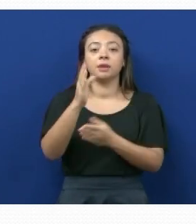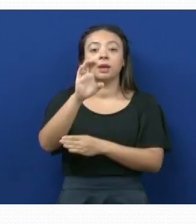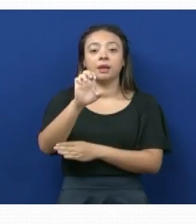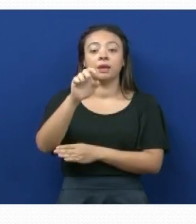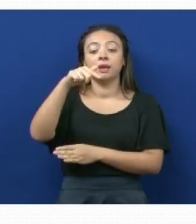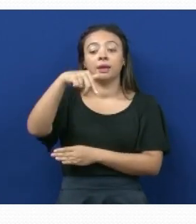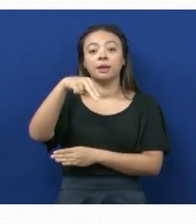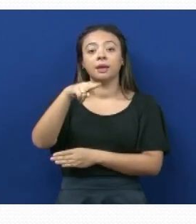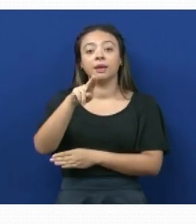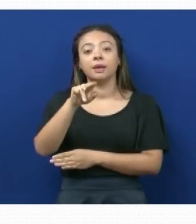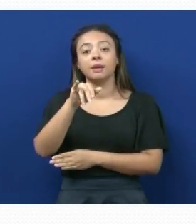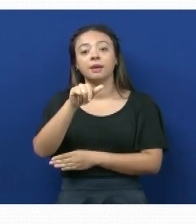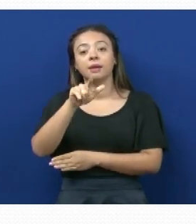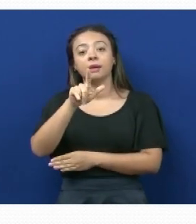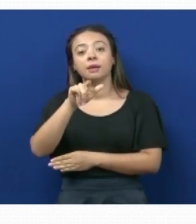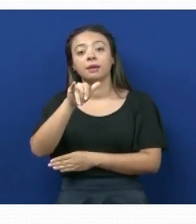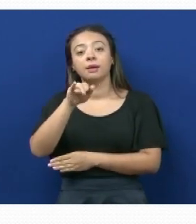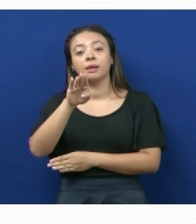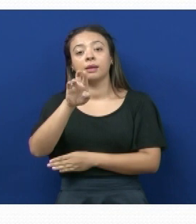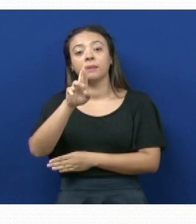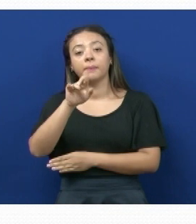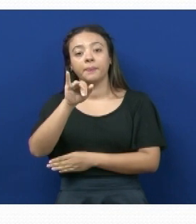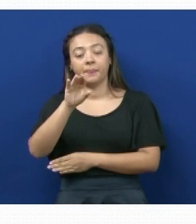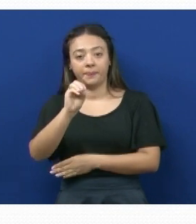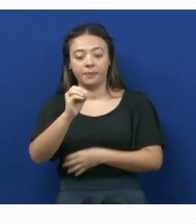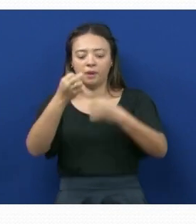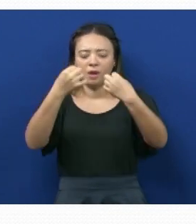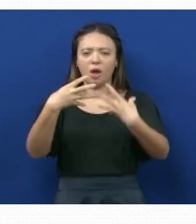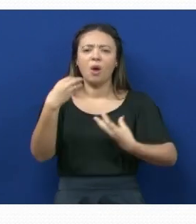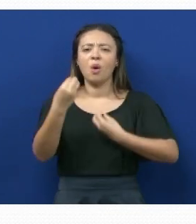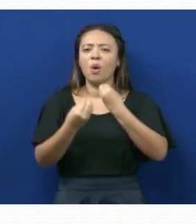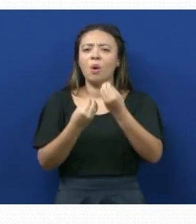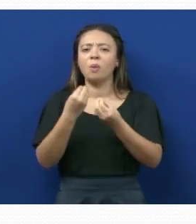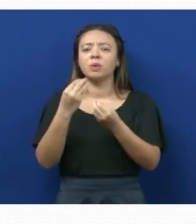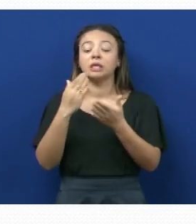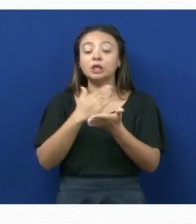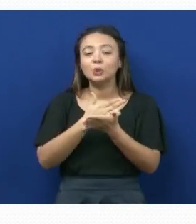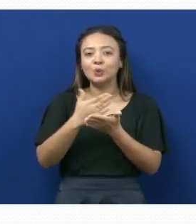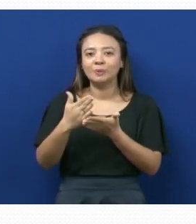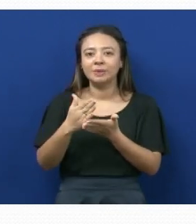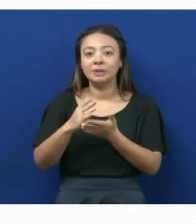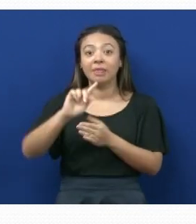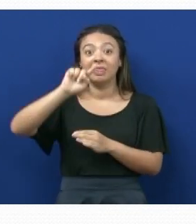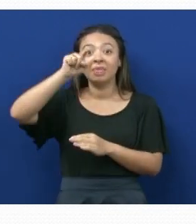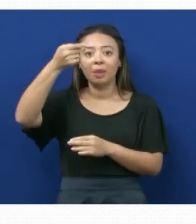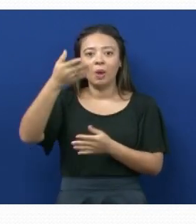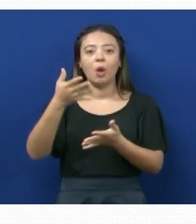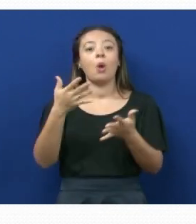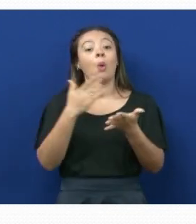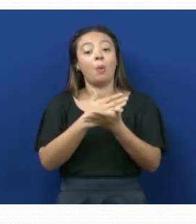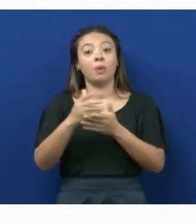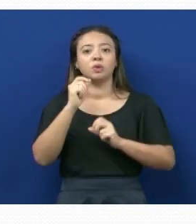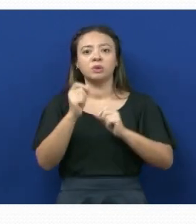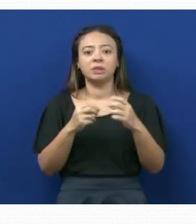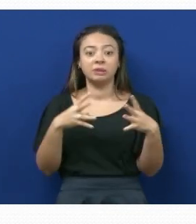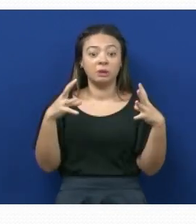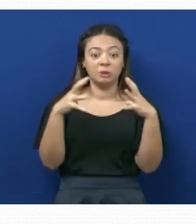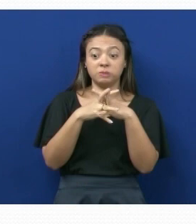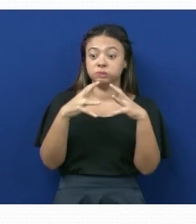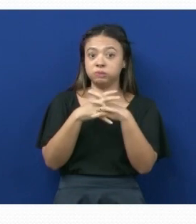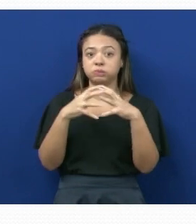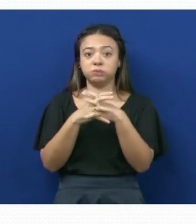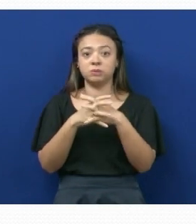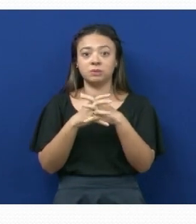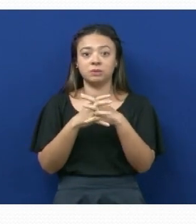equilíbrio porque é como se começam as coisas que está tudo bem. Depois vem um conflito, o clímax